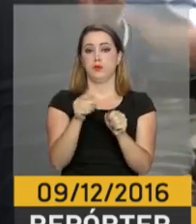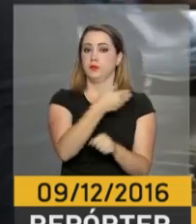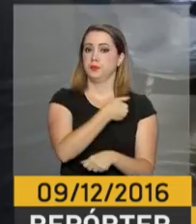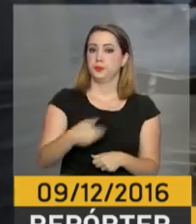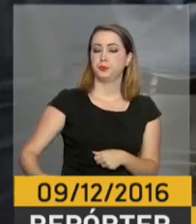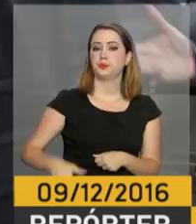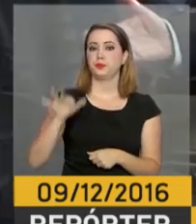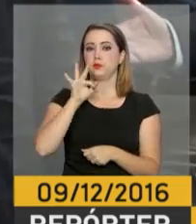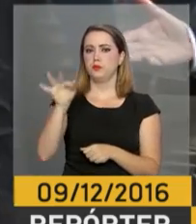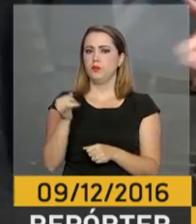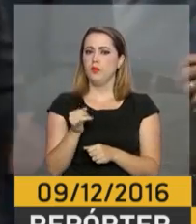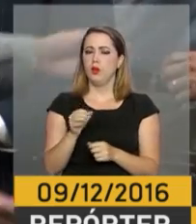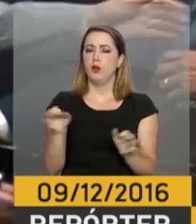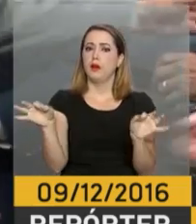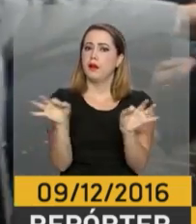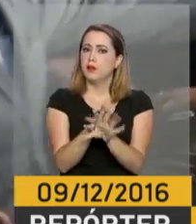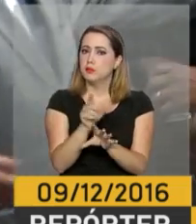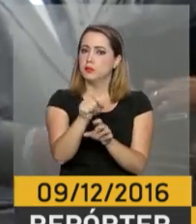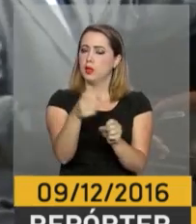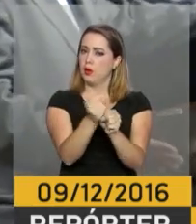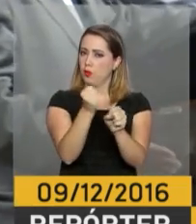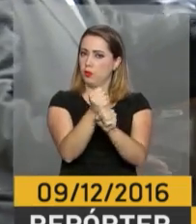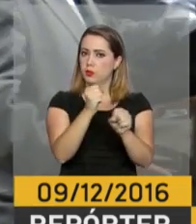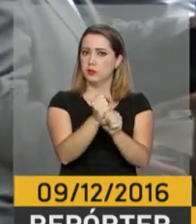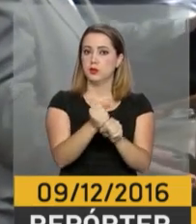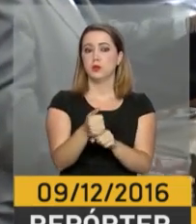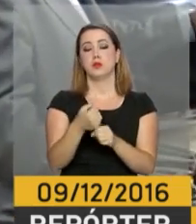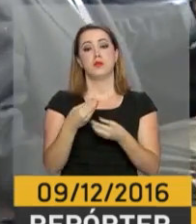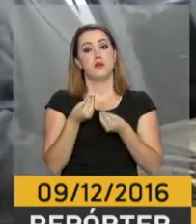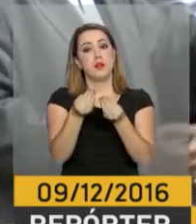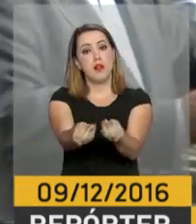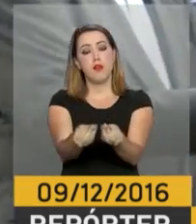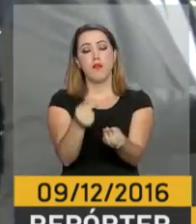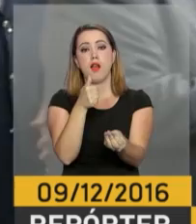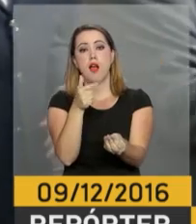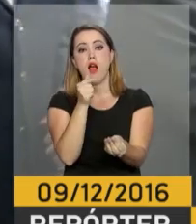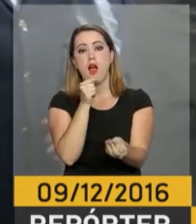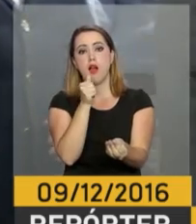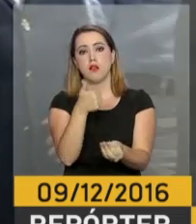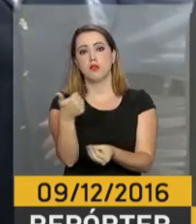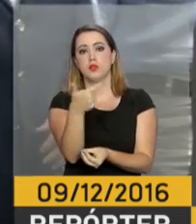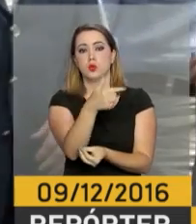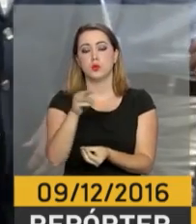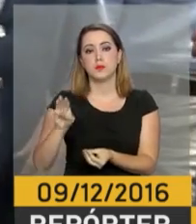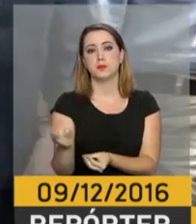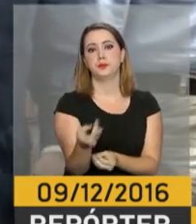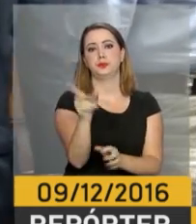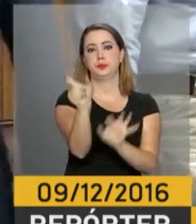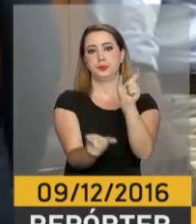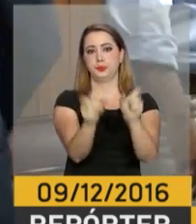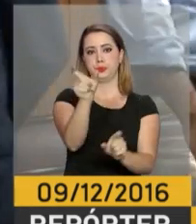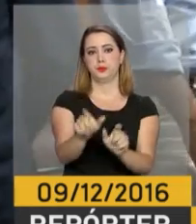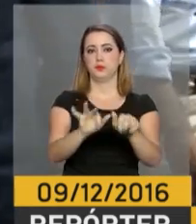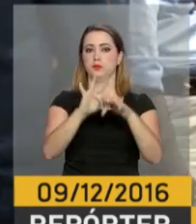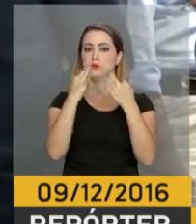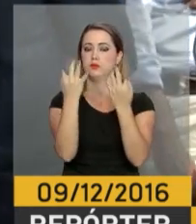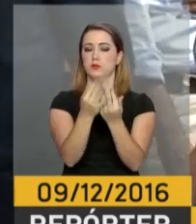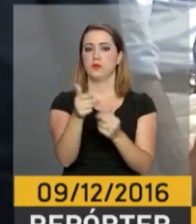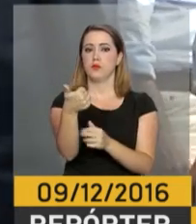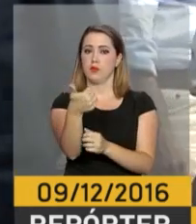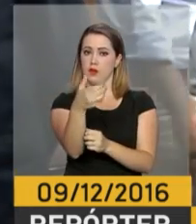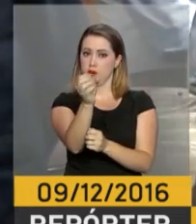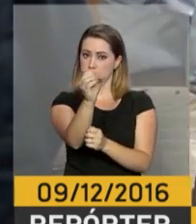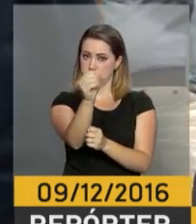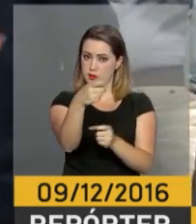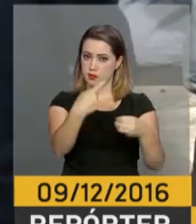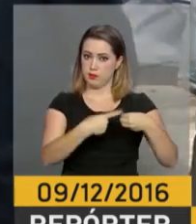pronta, vai levar água para cerca de 12 milhões de pessoas em mais de 100 municípios do Nordeste brasileiro. A